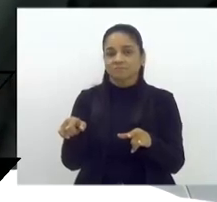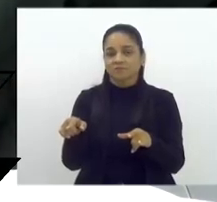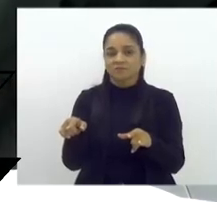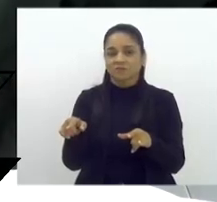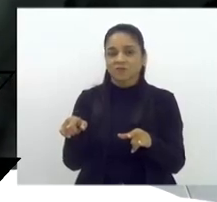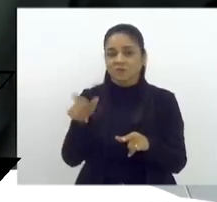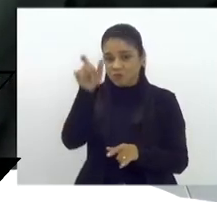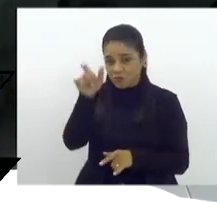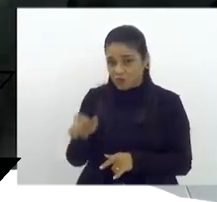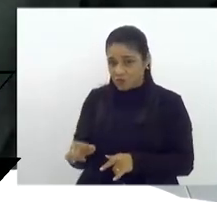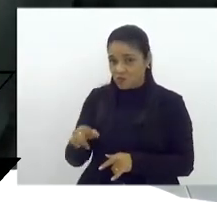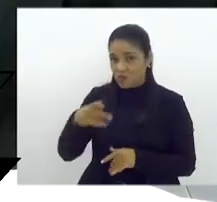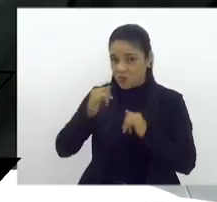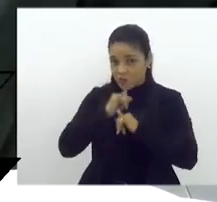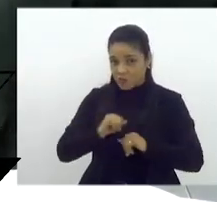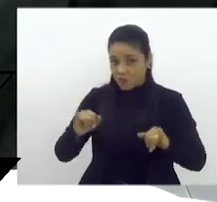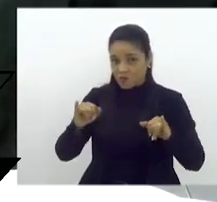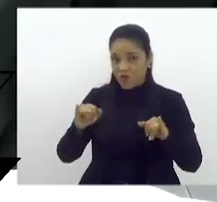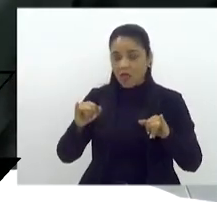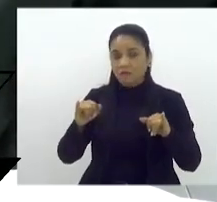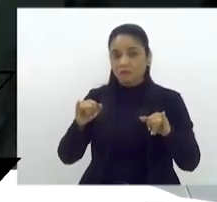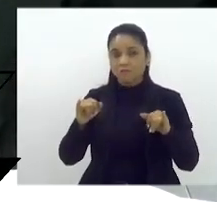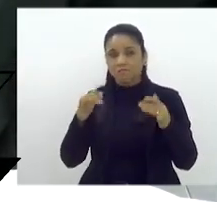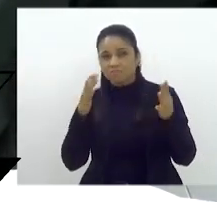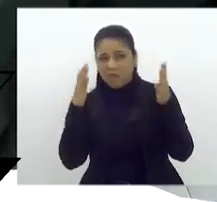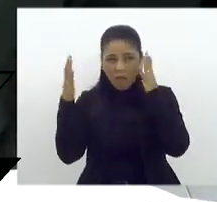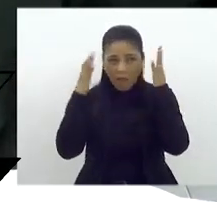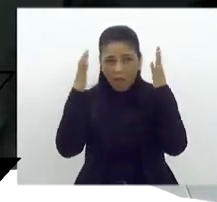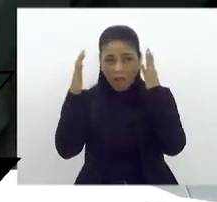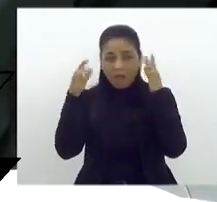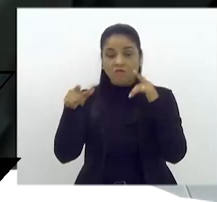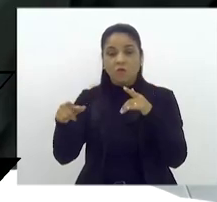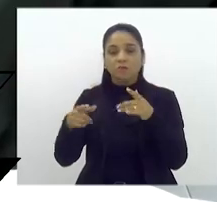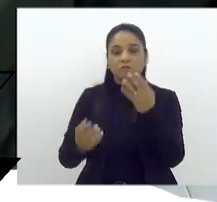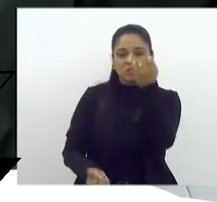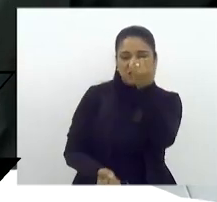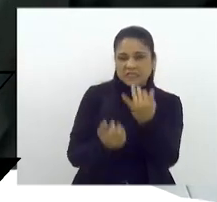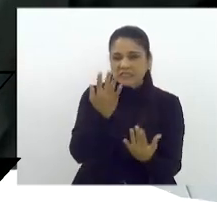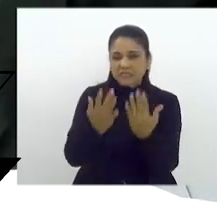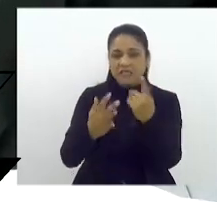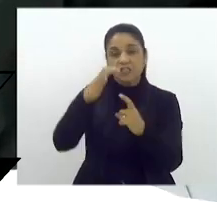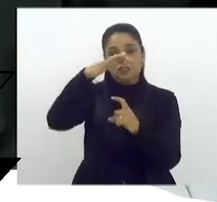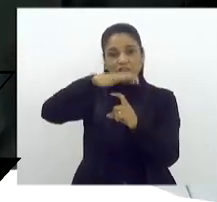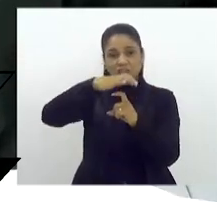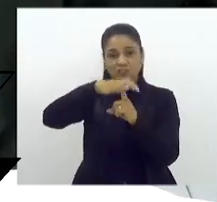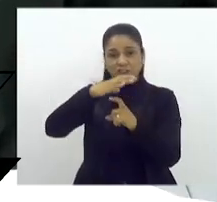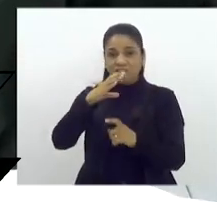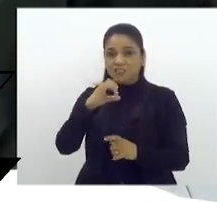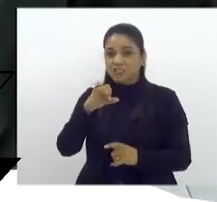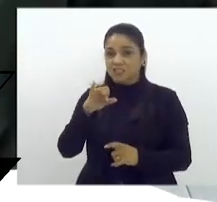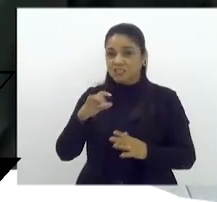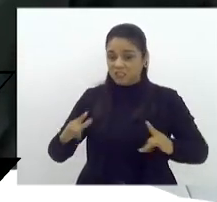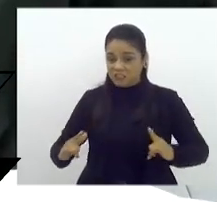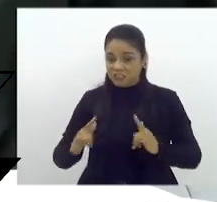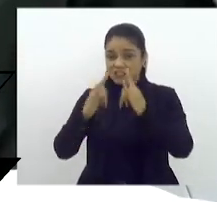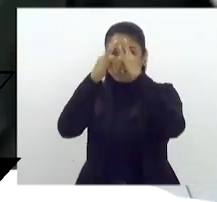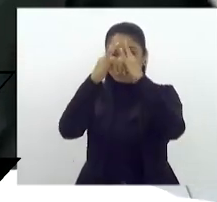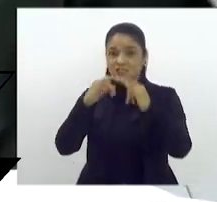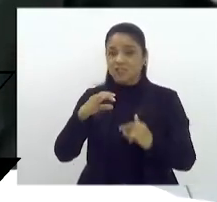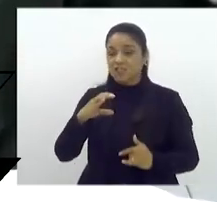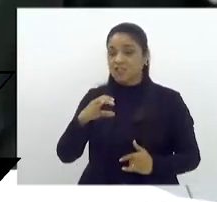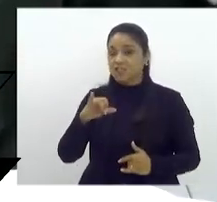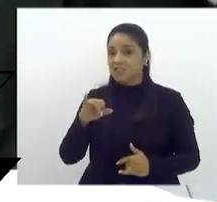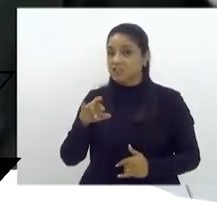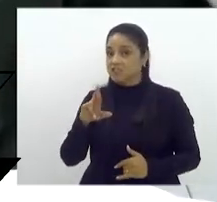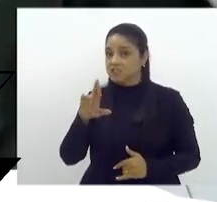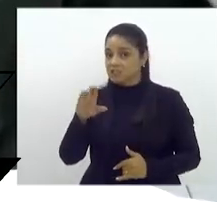ficado muito perturbado foi o incêndio do circo em Niterói. Rezava a lenda. Rezava